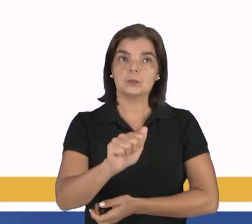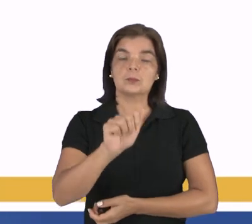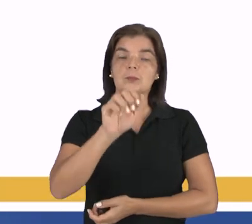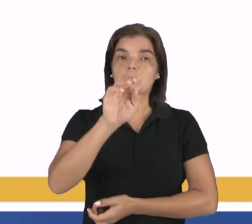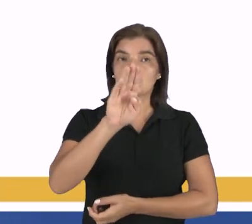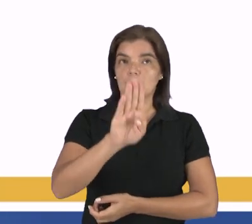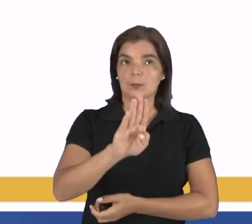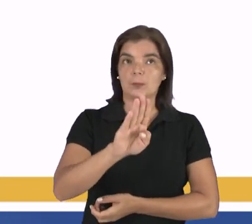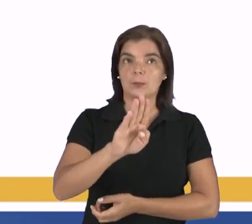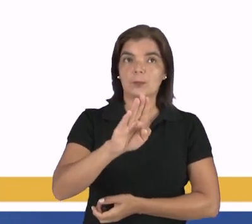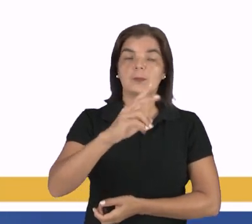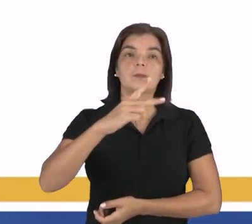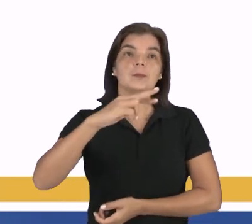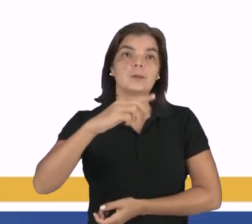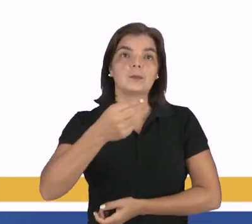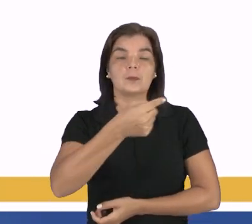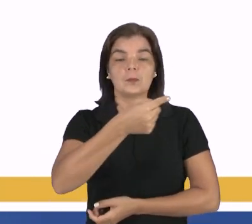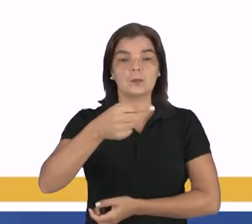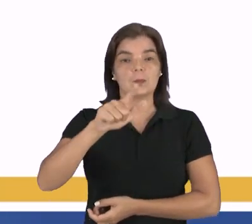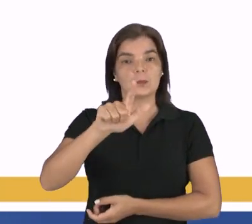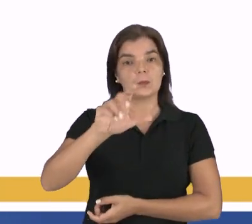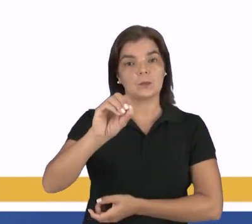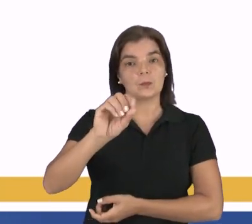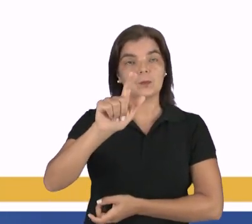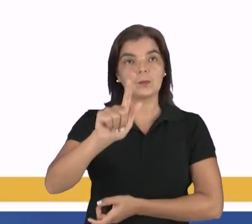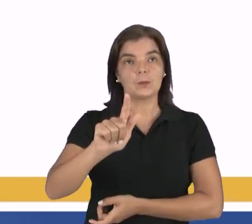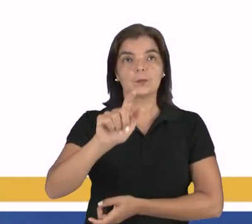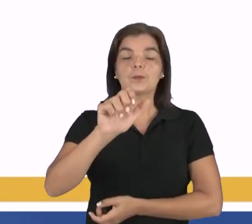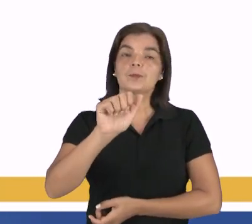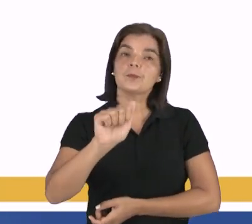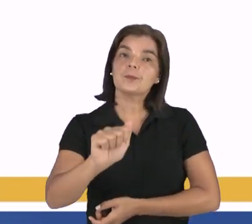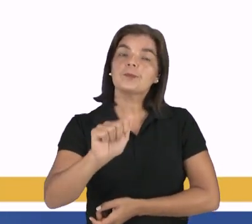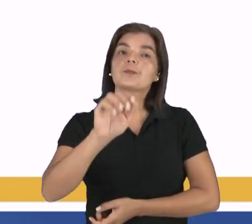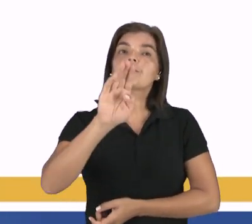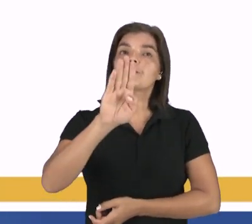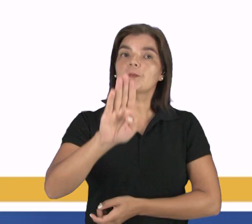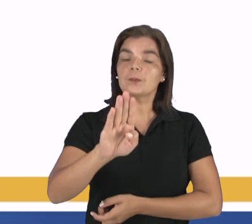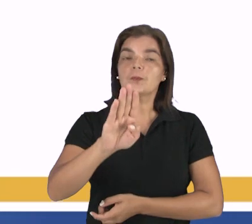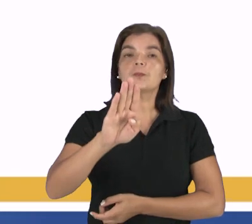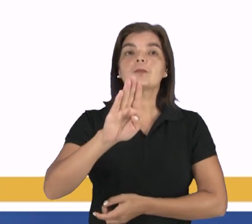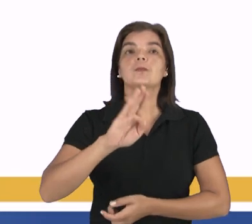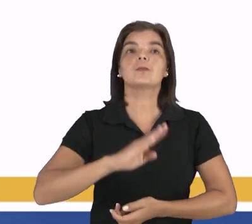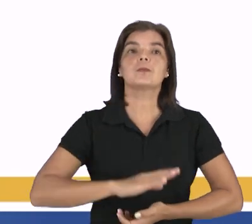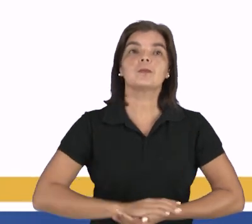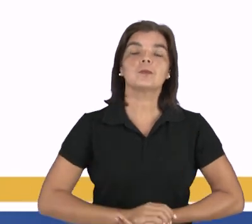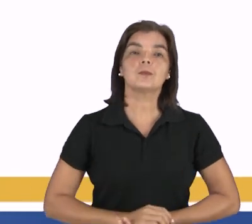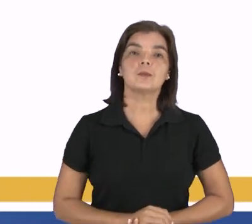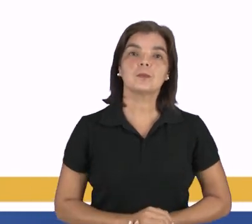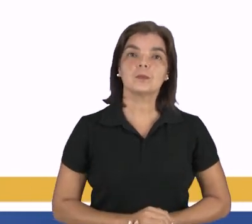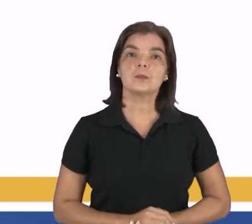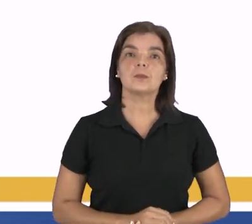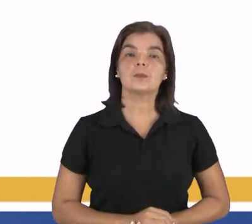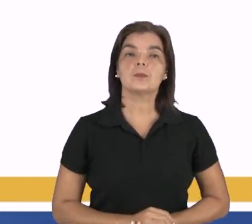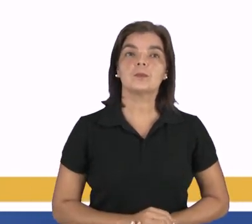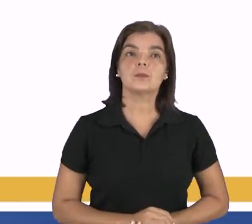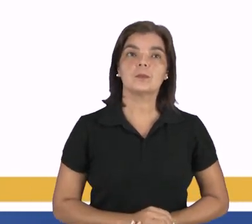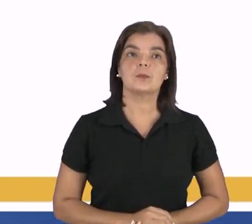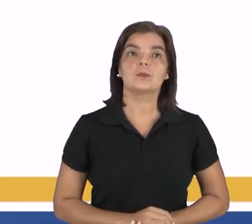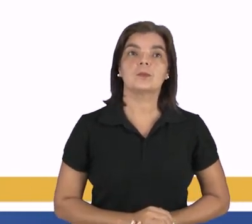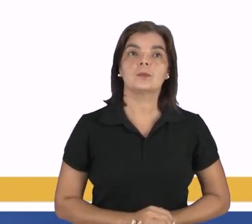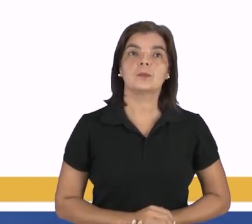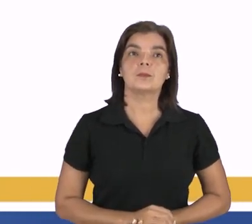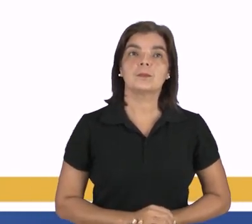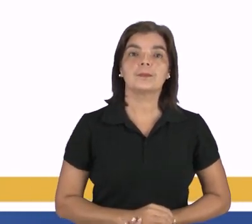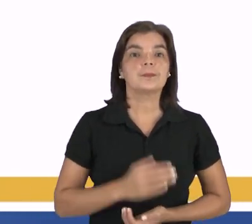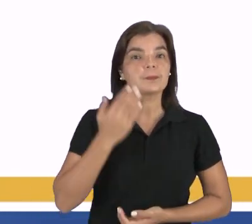cologaritmo de B na base A é igual a menos o log de B na base